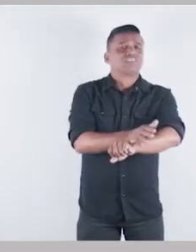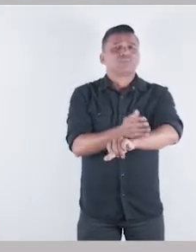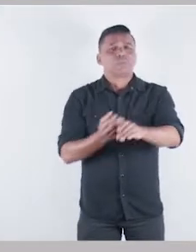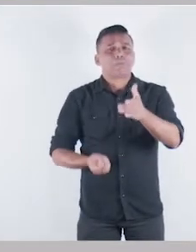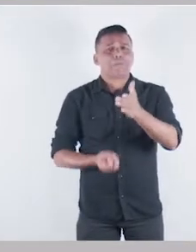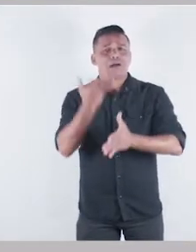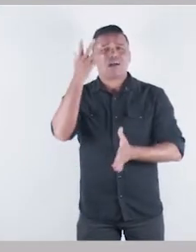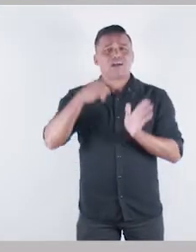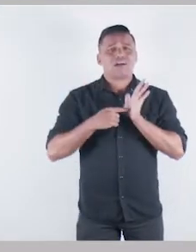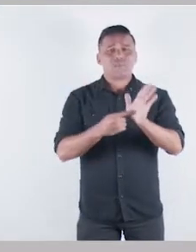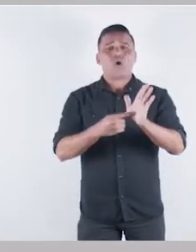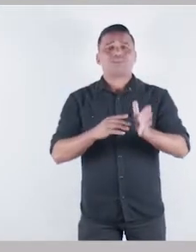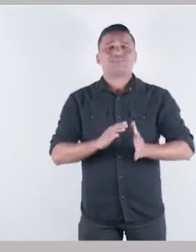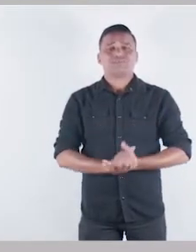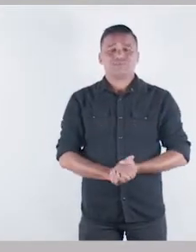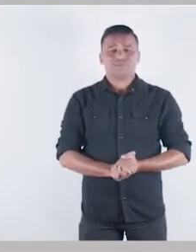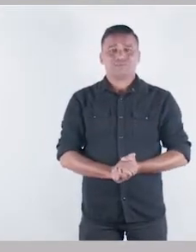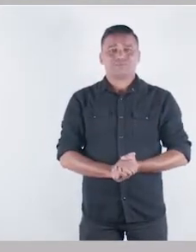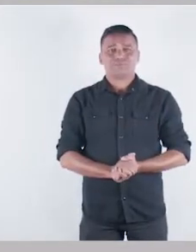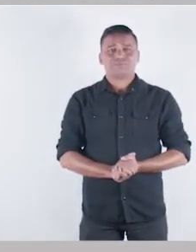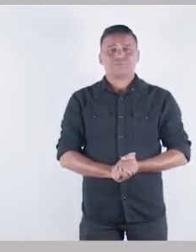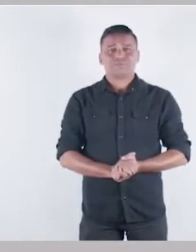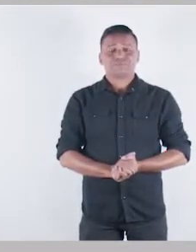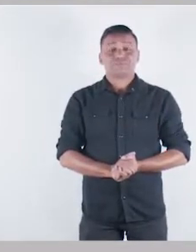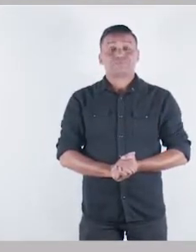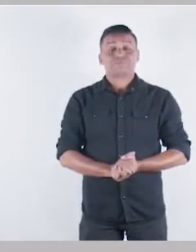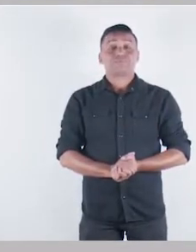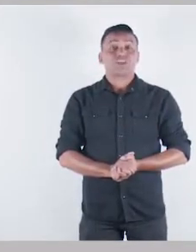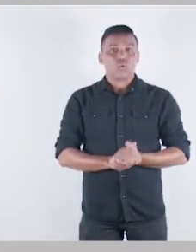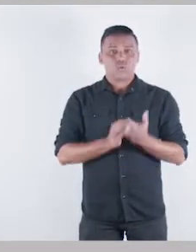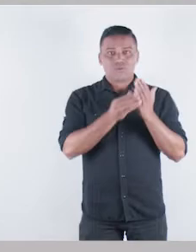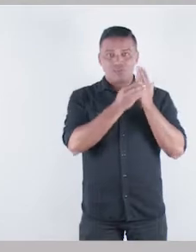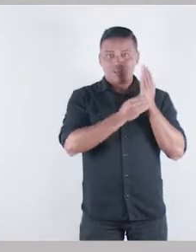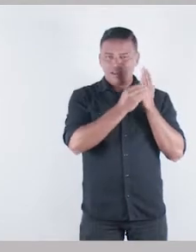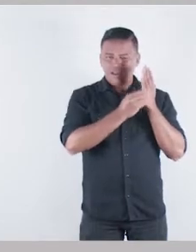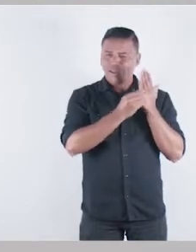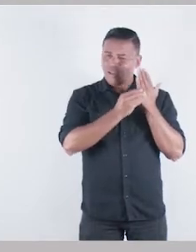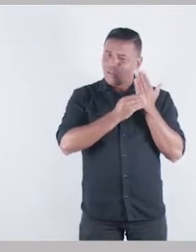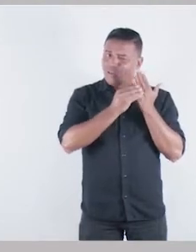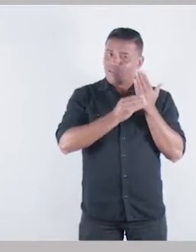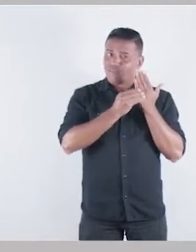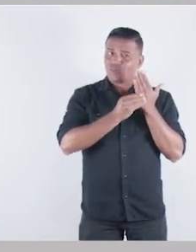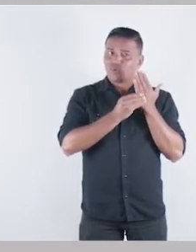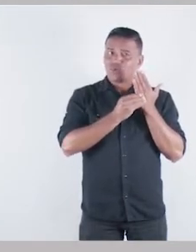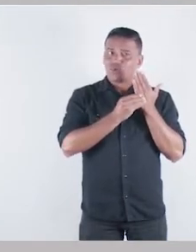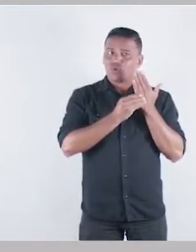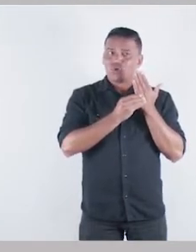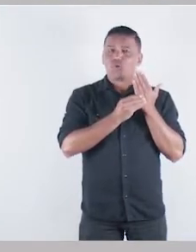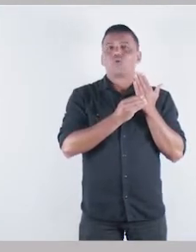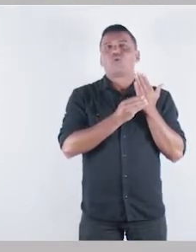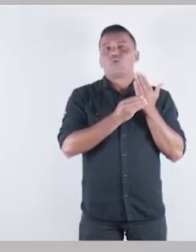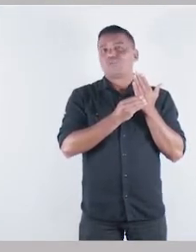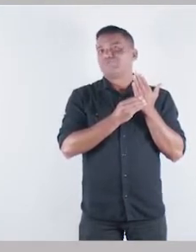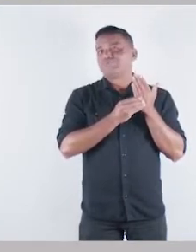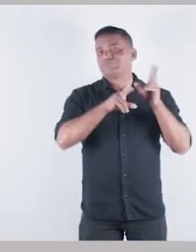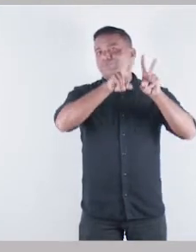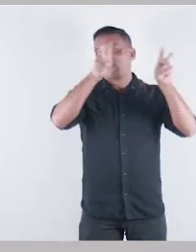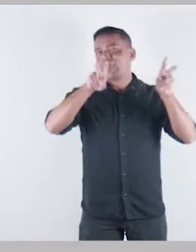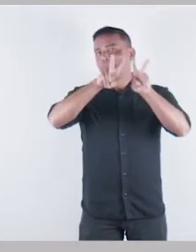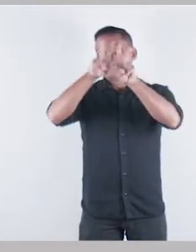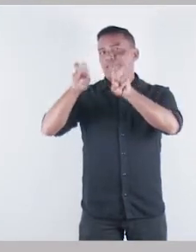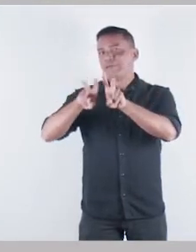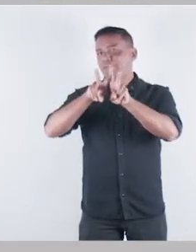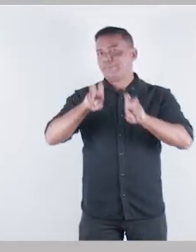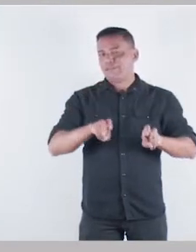né? Então, é um livro que a gente aborda diversos temas. A gente